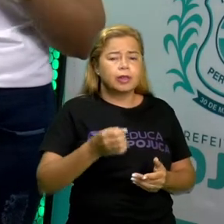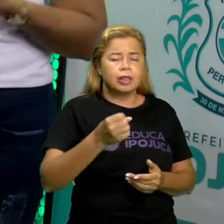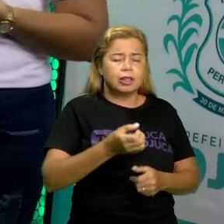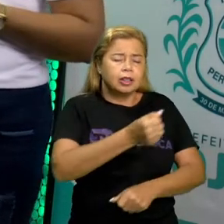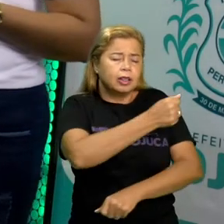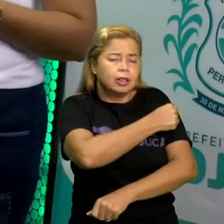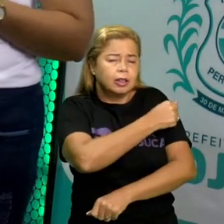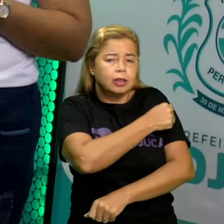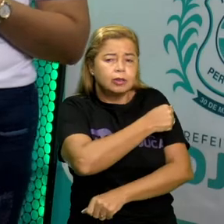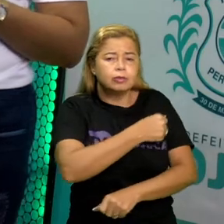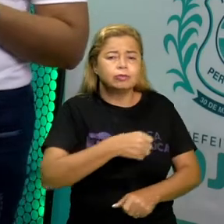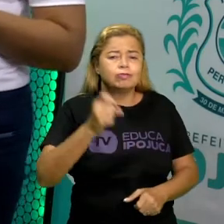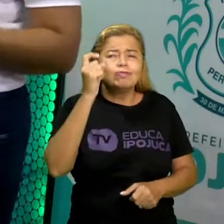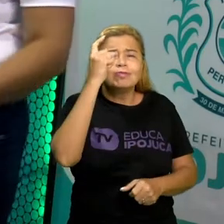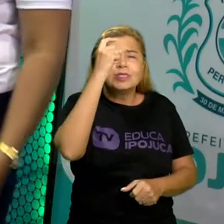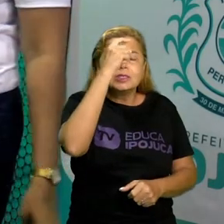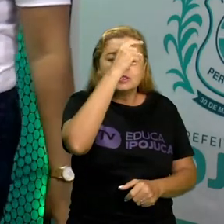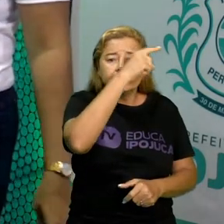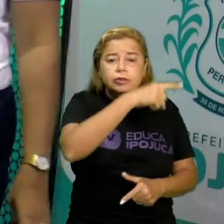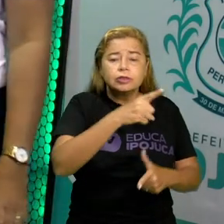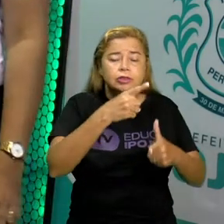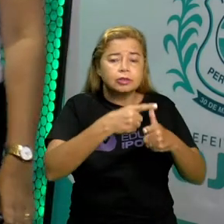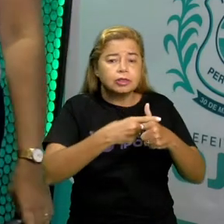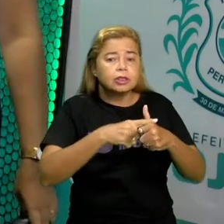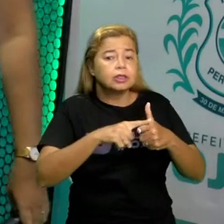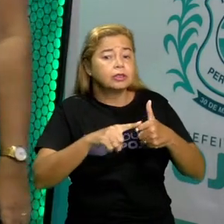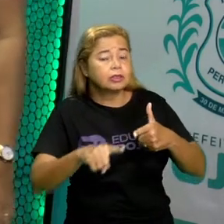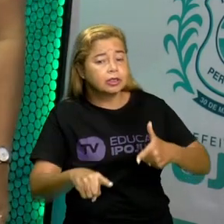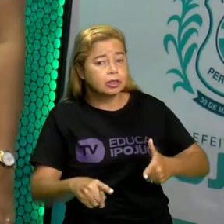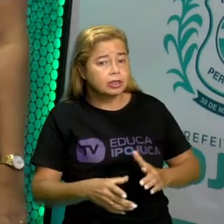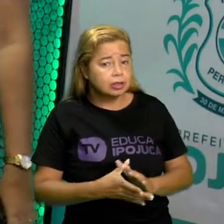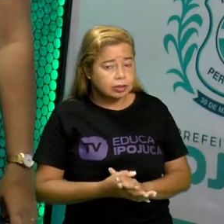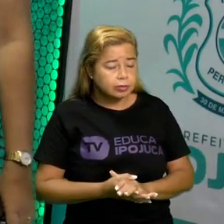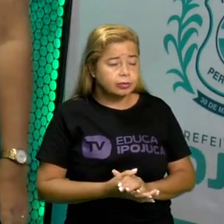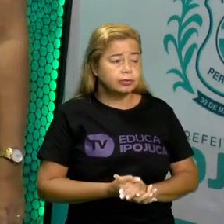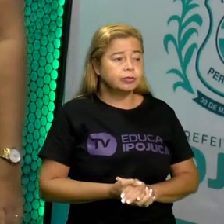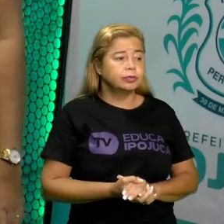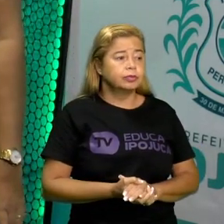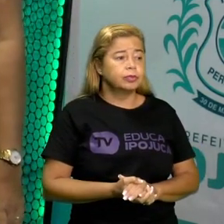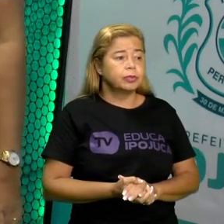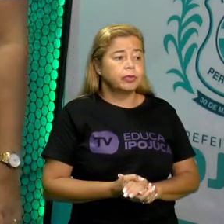gente aprende ela, a gente nunca mais esquece, tá? Quanto ficaria